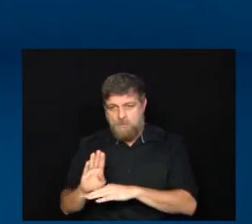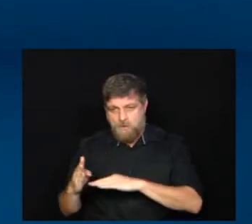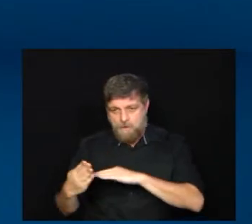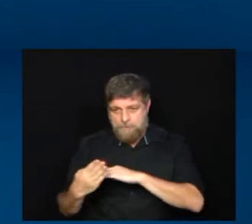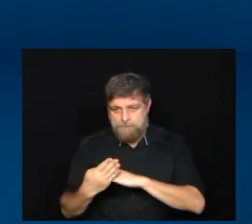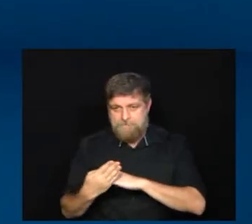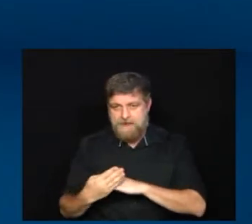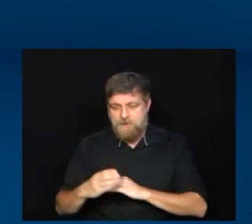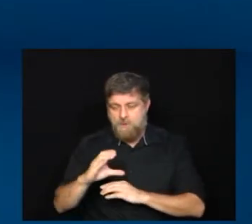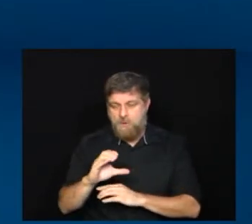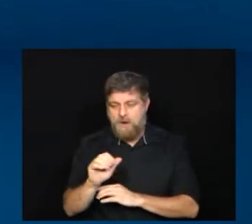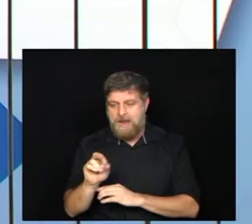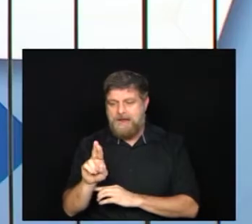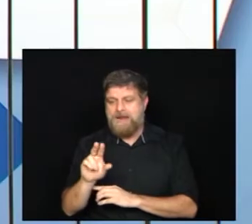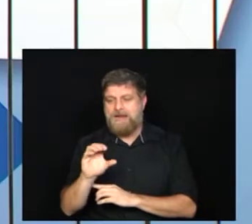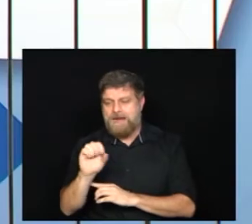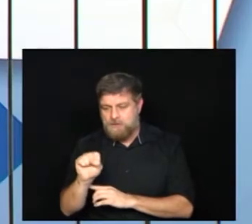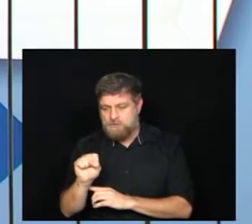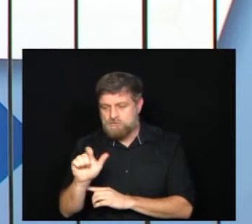Carlos Gomes.